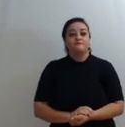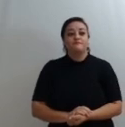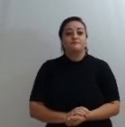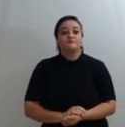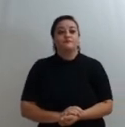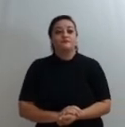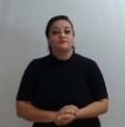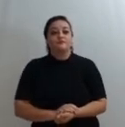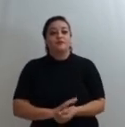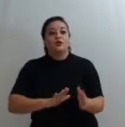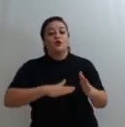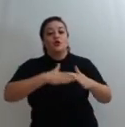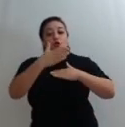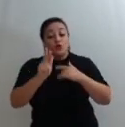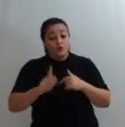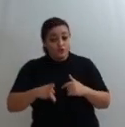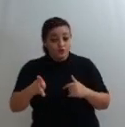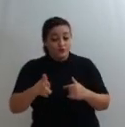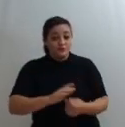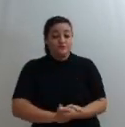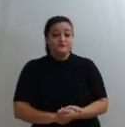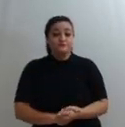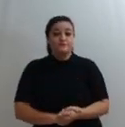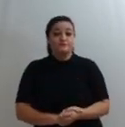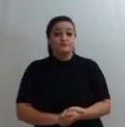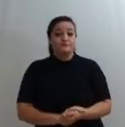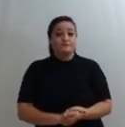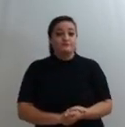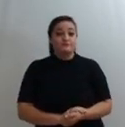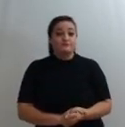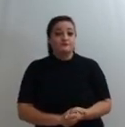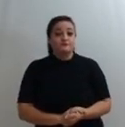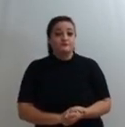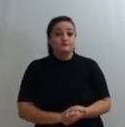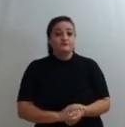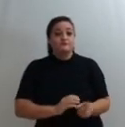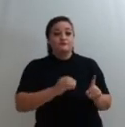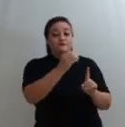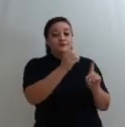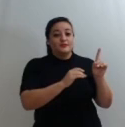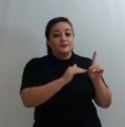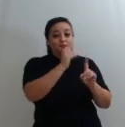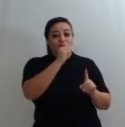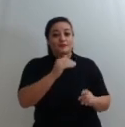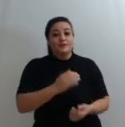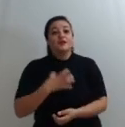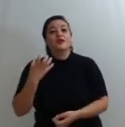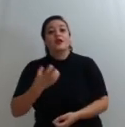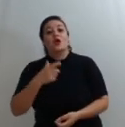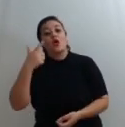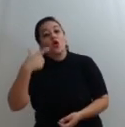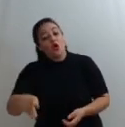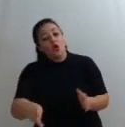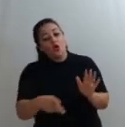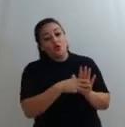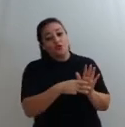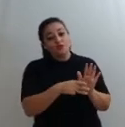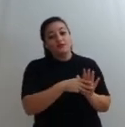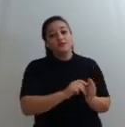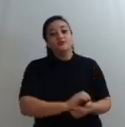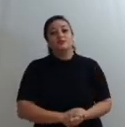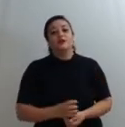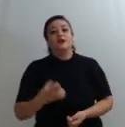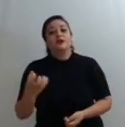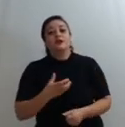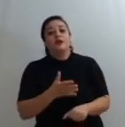Na sequência, ele requer uma outra medida, ele requer o afastamento do